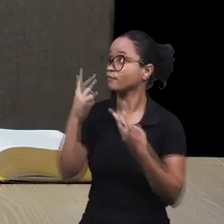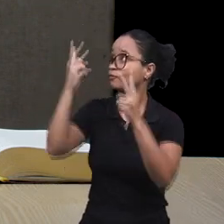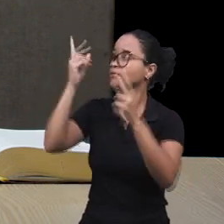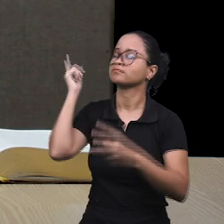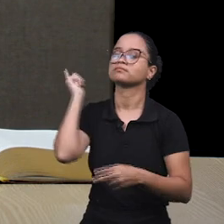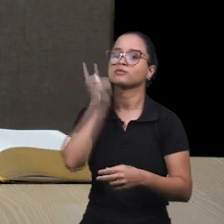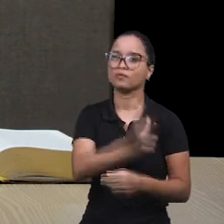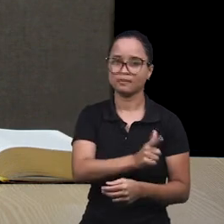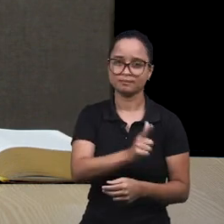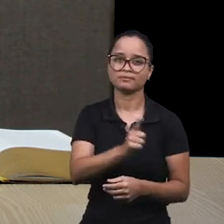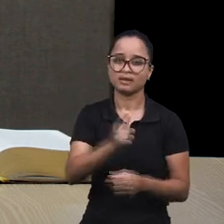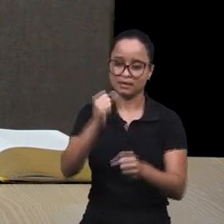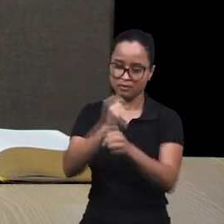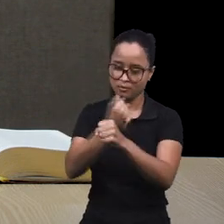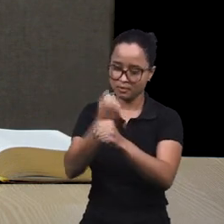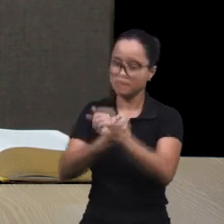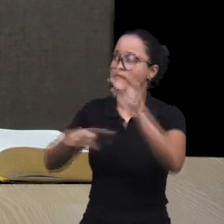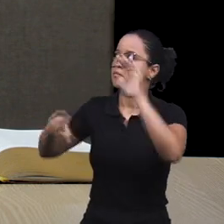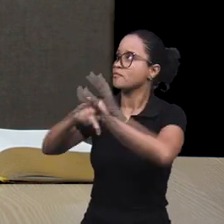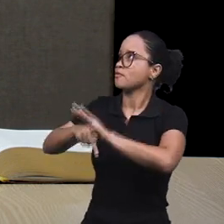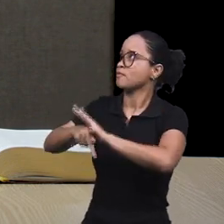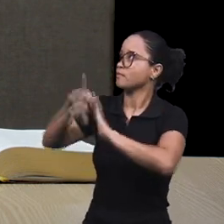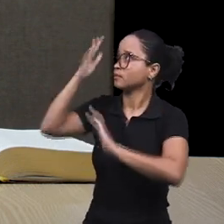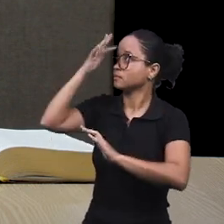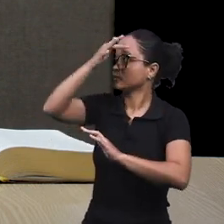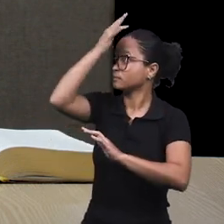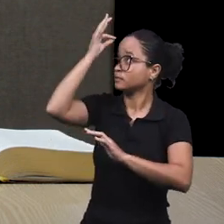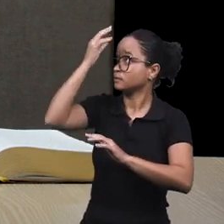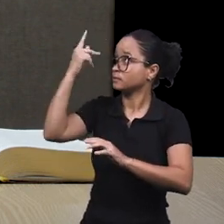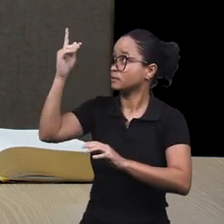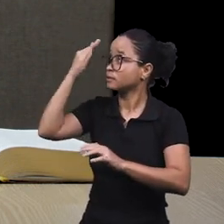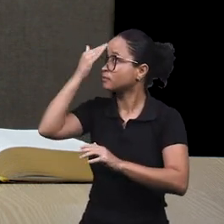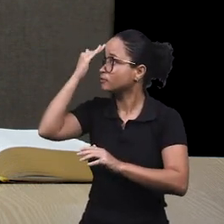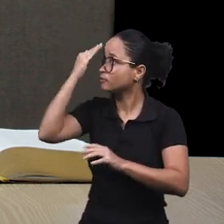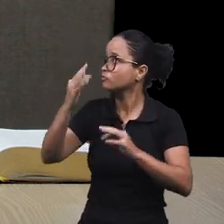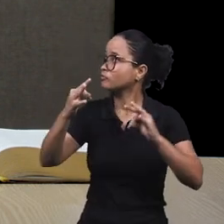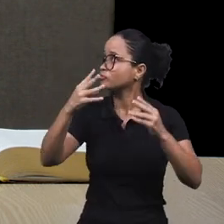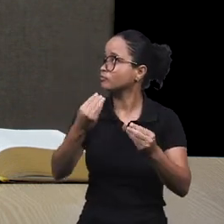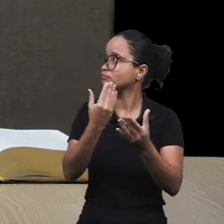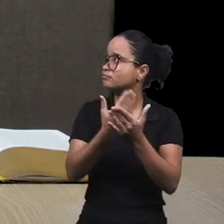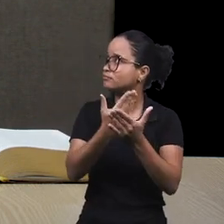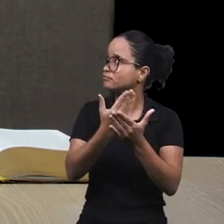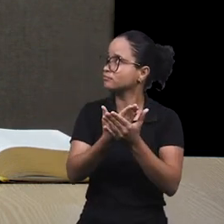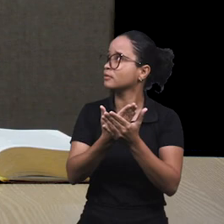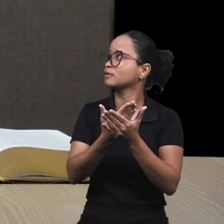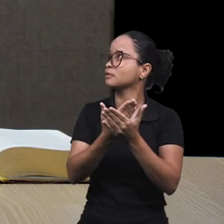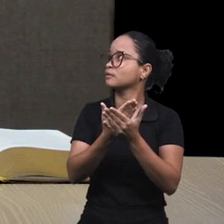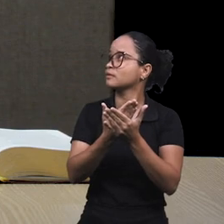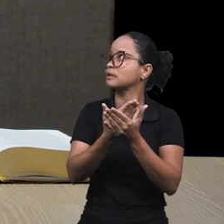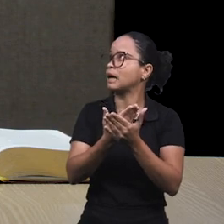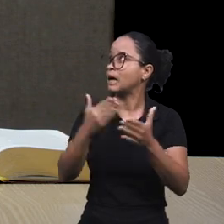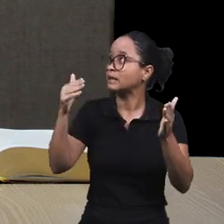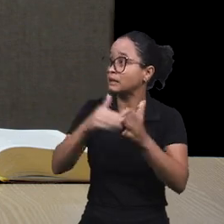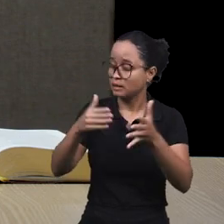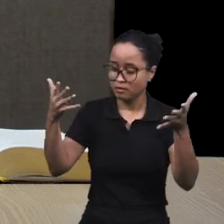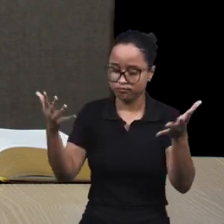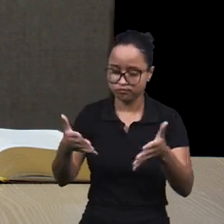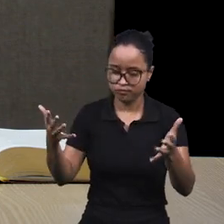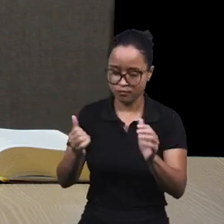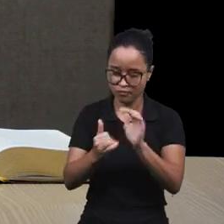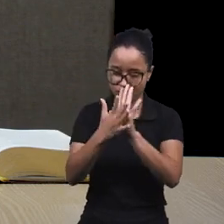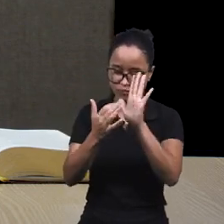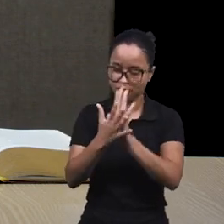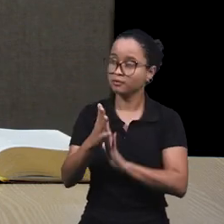vitória alcançada nesta obra do teu Espírito Santo, no entendimento de todos esses estudos até este dia de hoje.